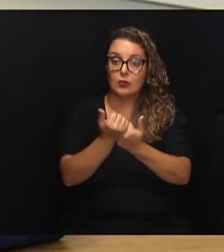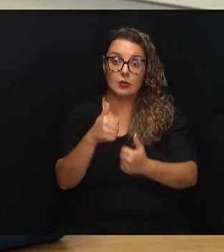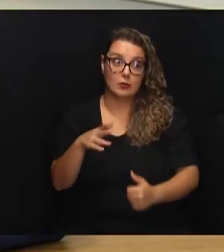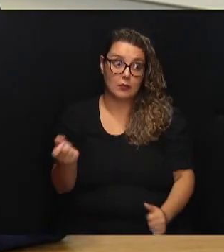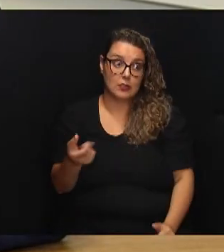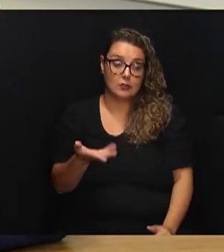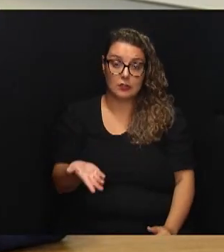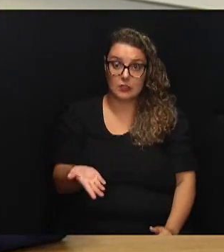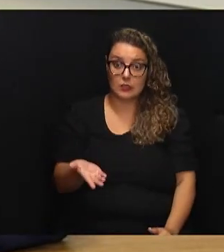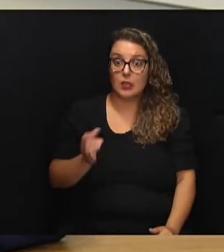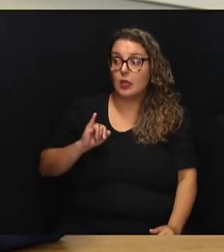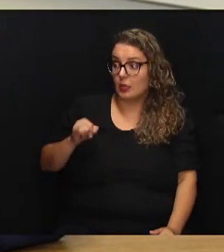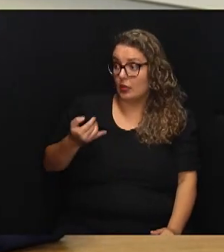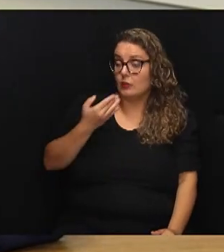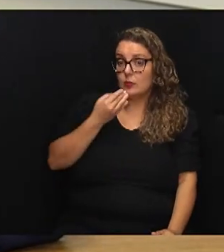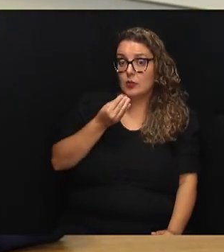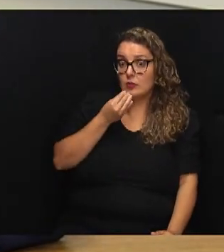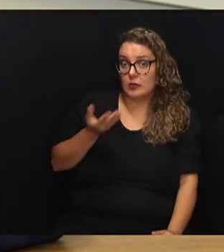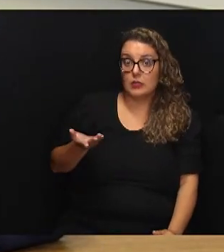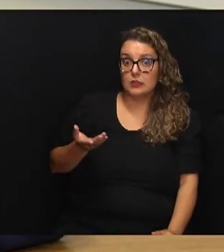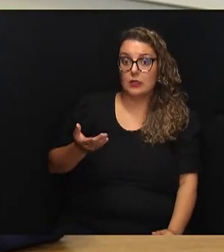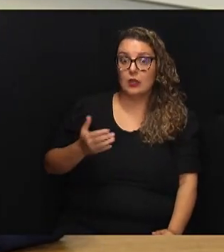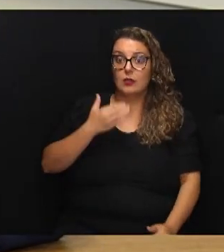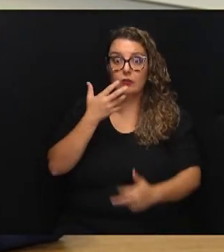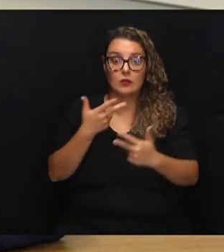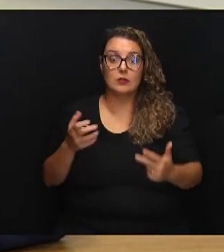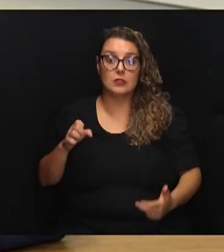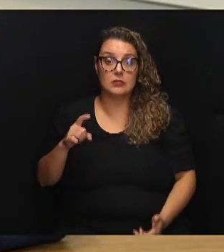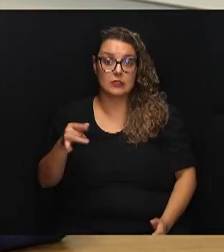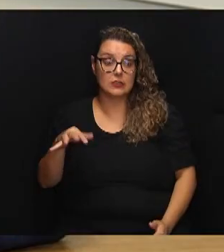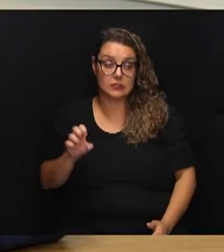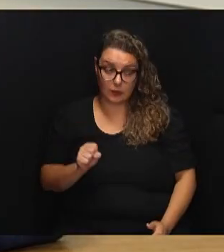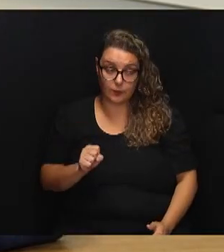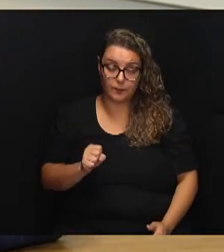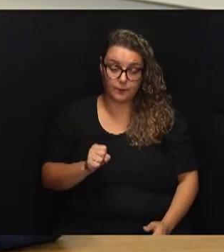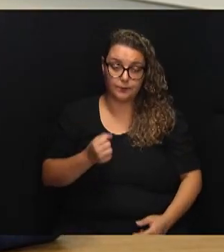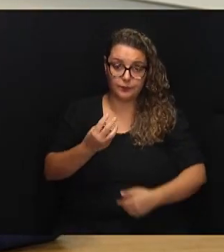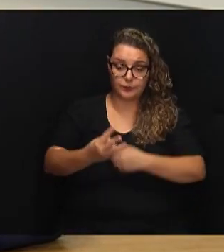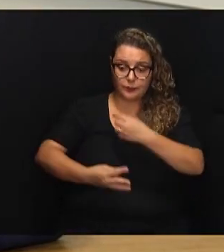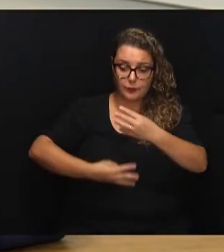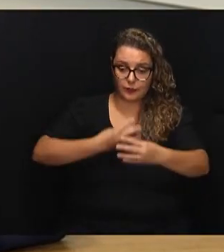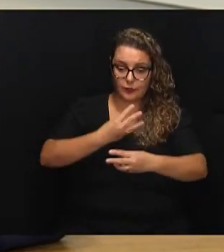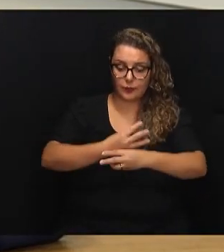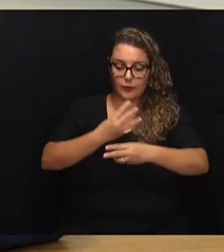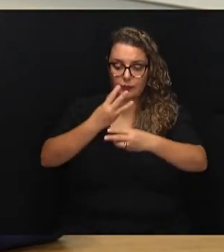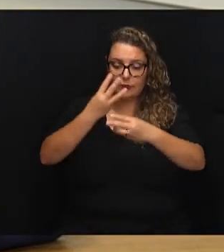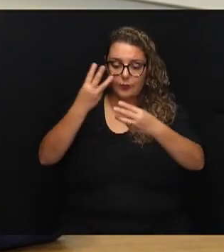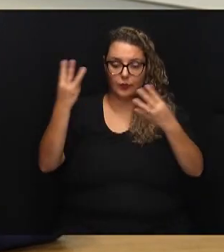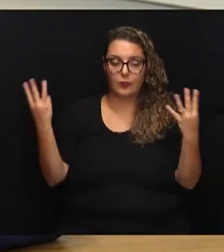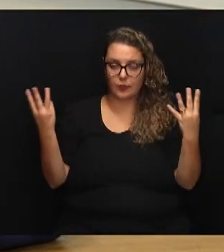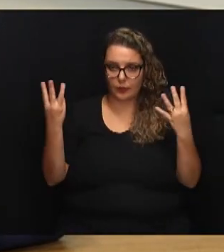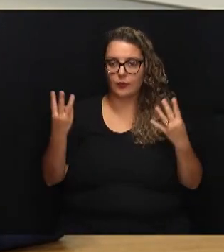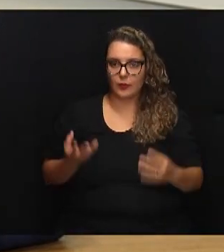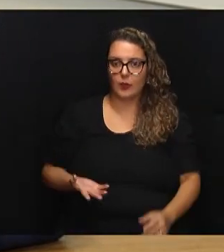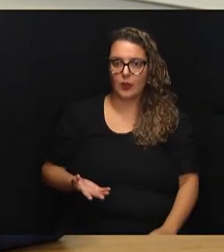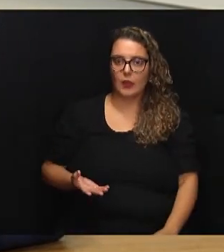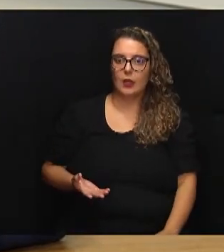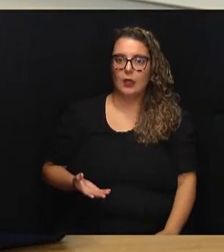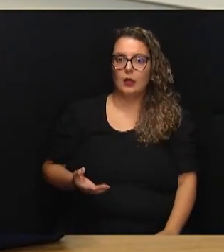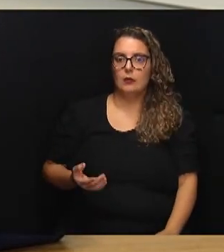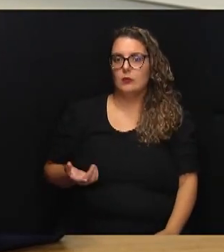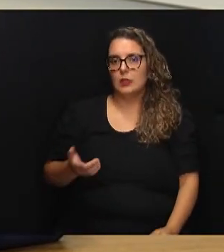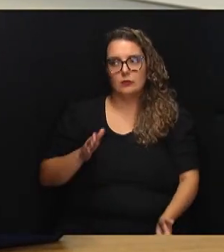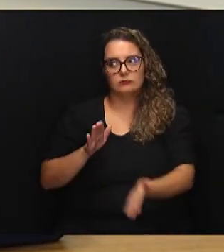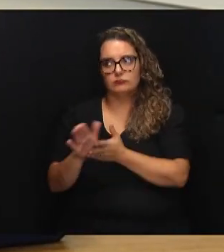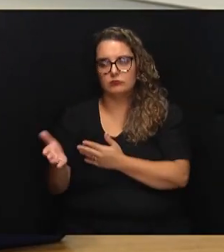isso, aproveitar, por exemplo, frutas da estação, legumes da estação. São boas opções para sair ali de uma alta de preço